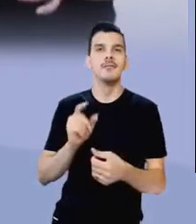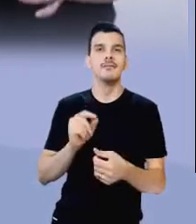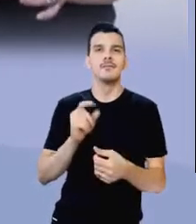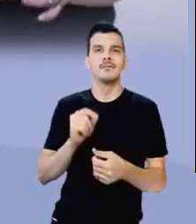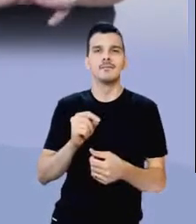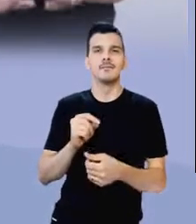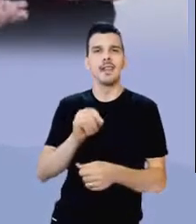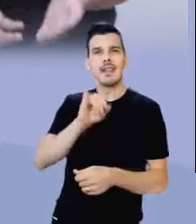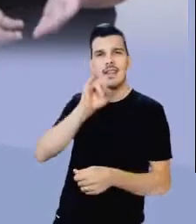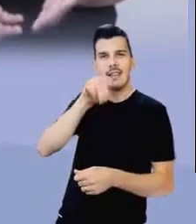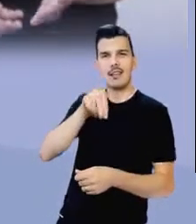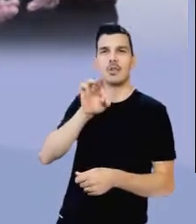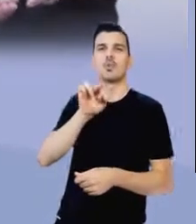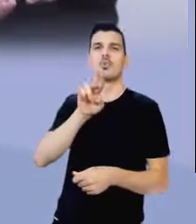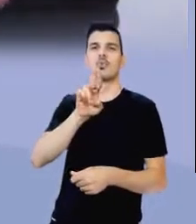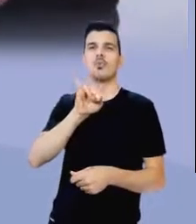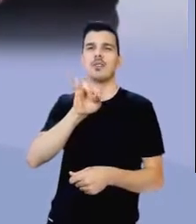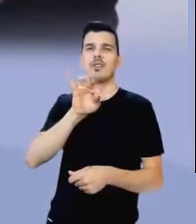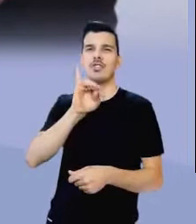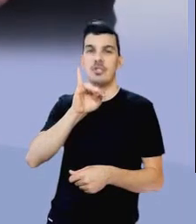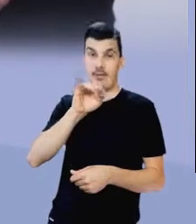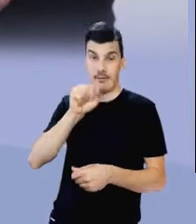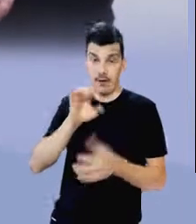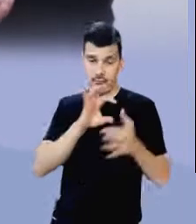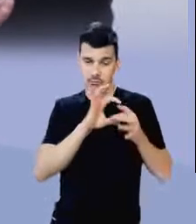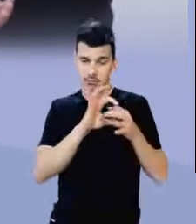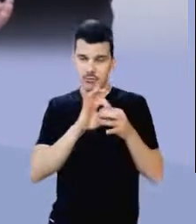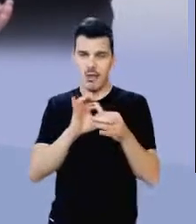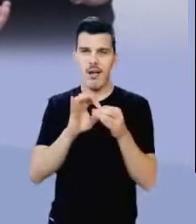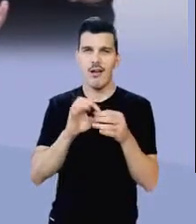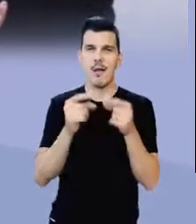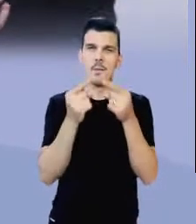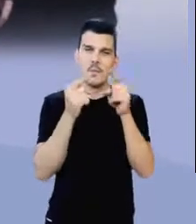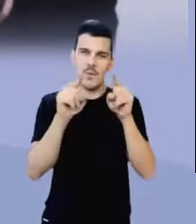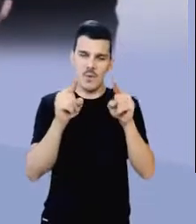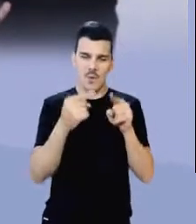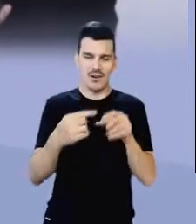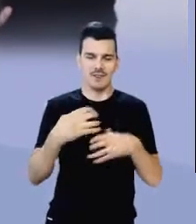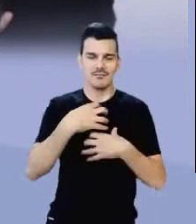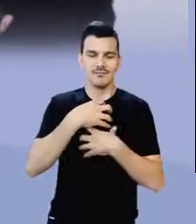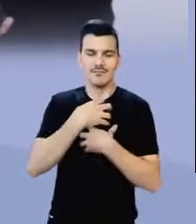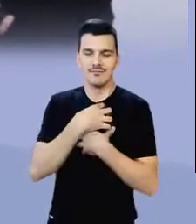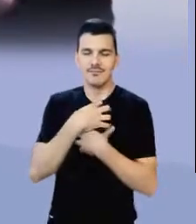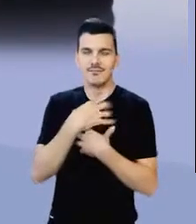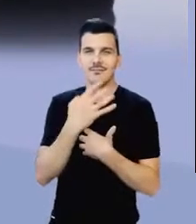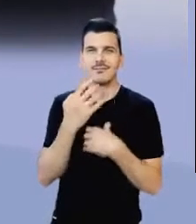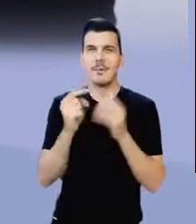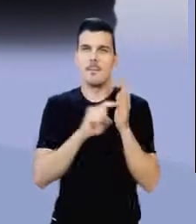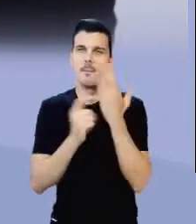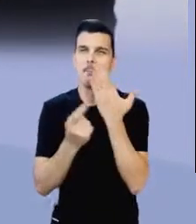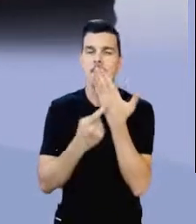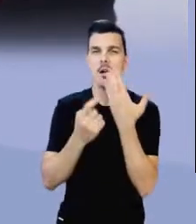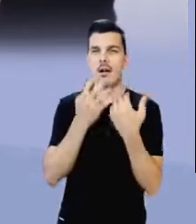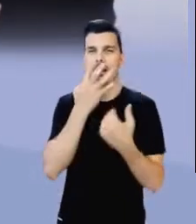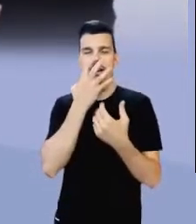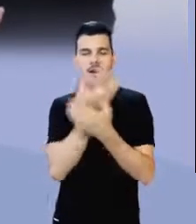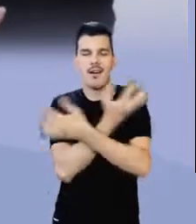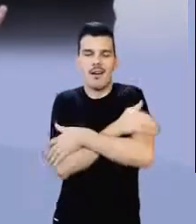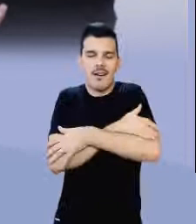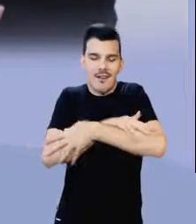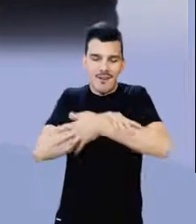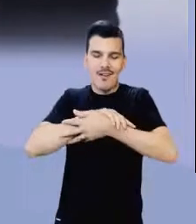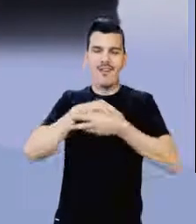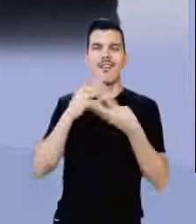linguagem intuitiva, permeada de musicalidade, de sensorialismo, aquela